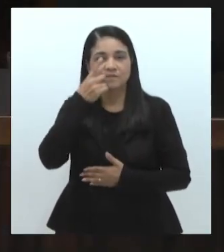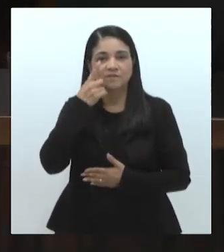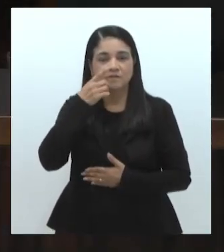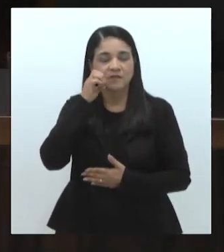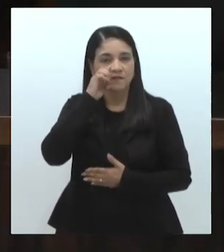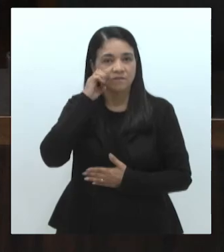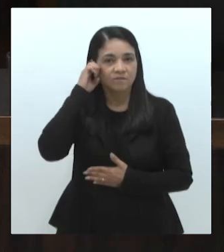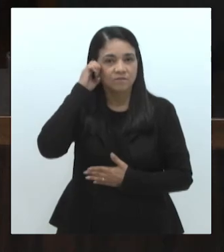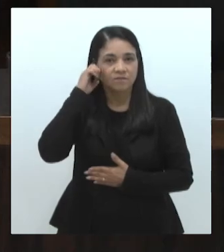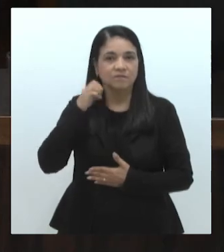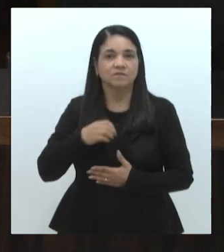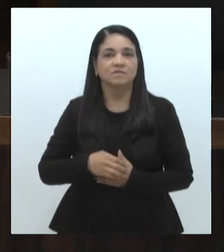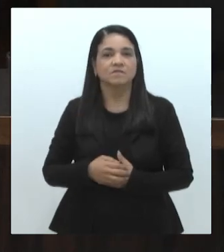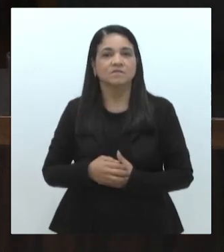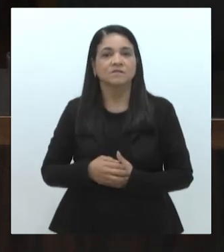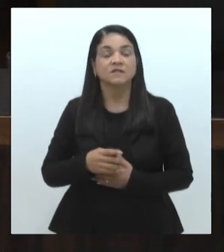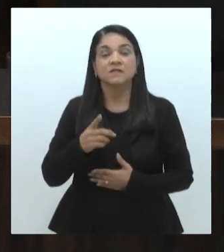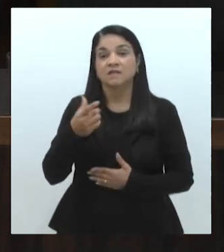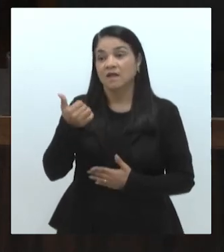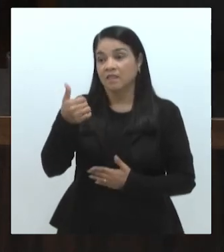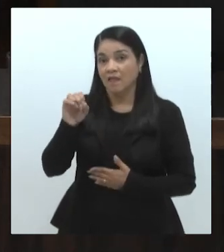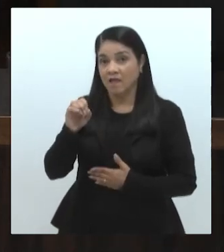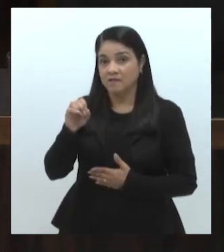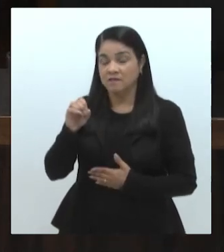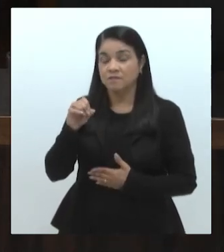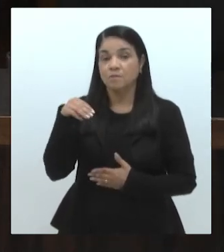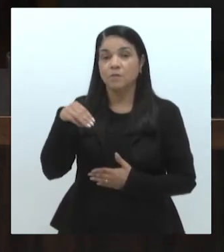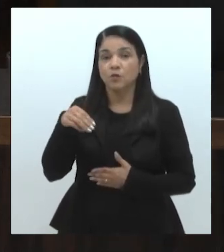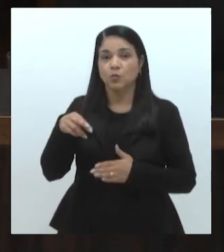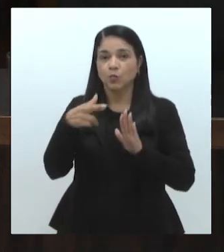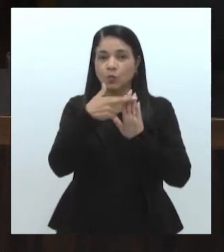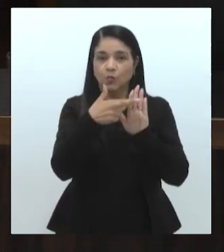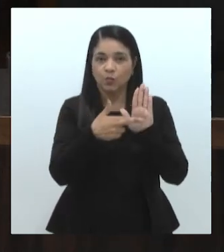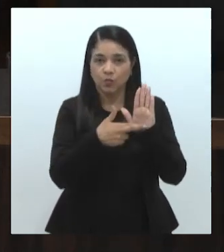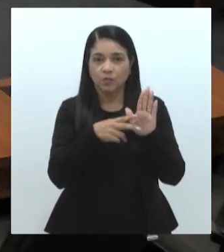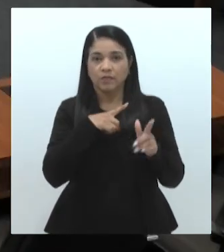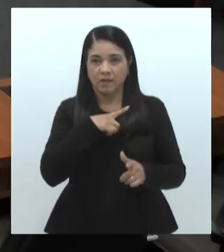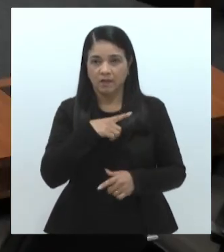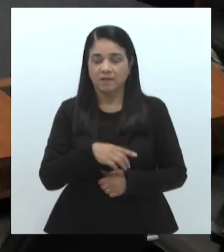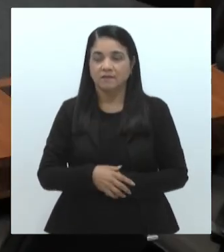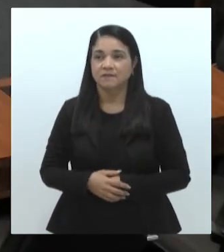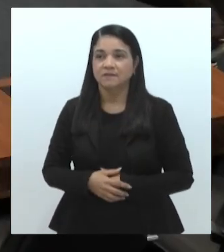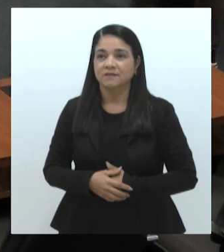Élica Takimoto. Vossa Excelência dispõe de 10 minutos no tempo regimental.